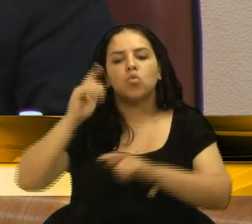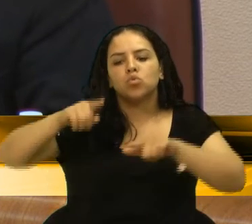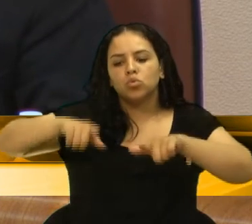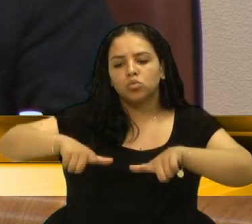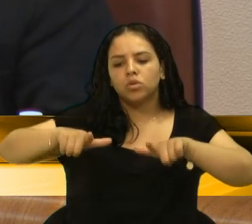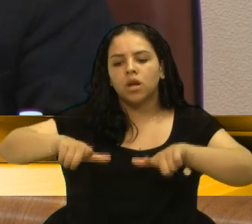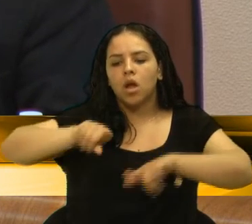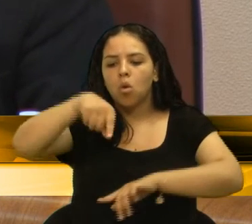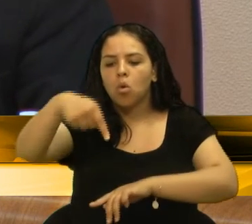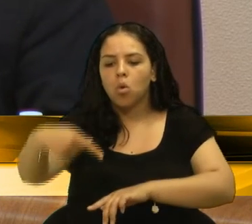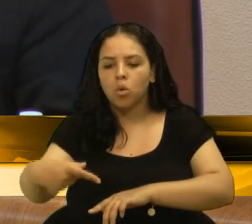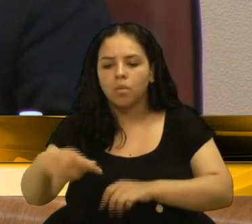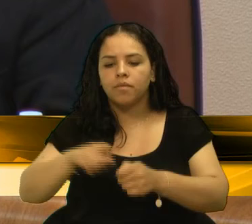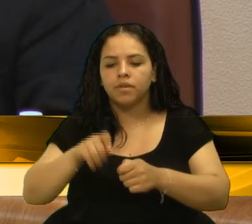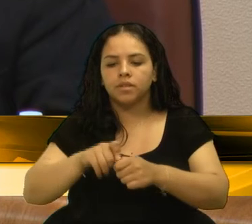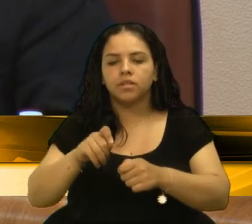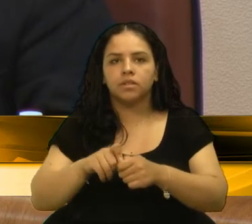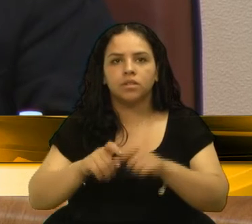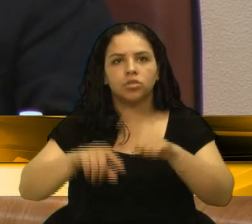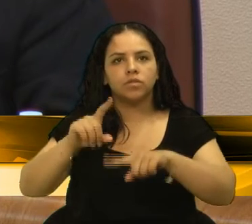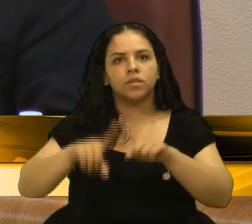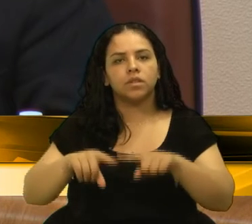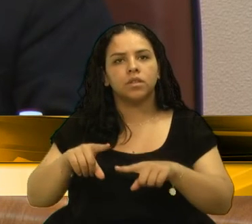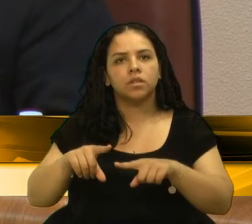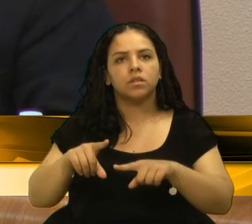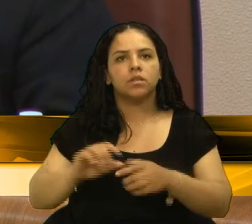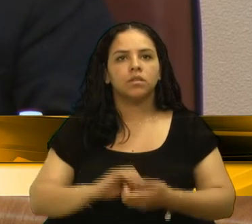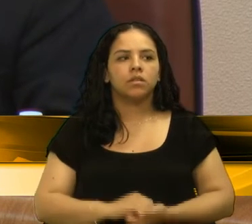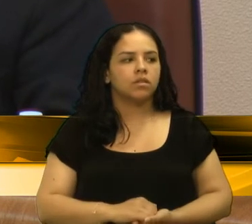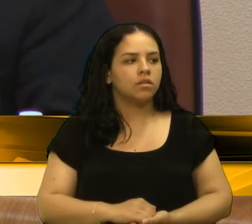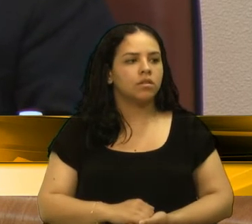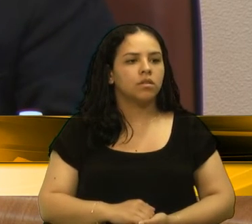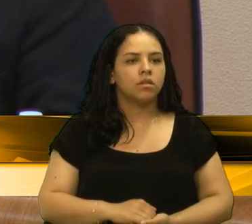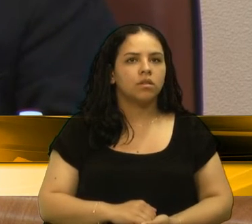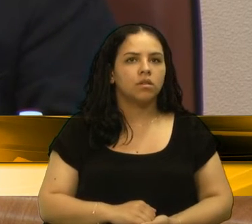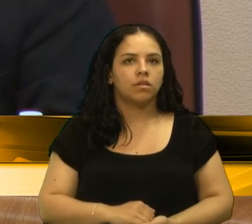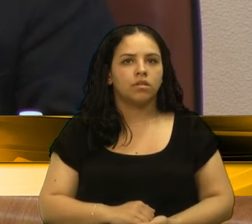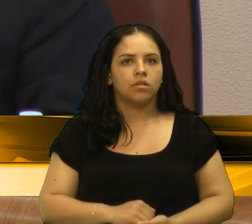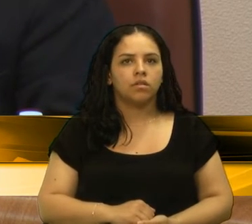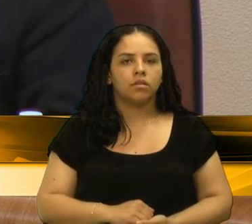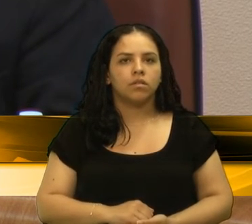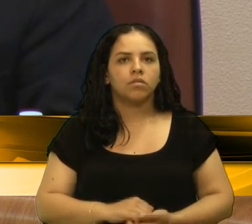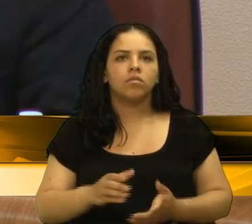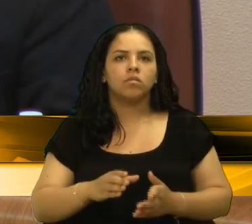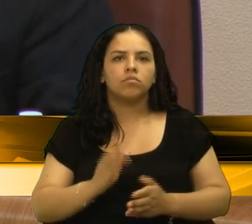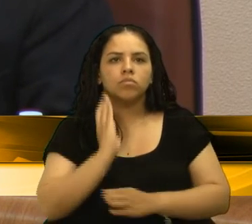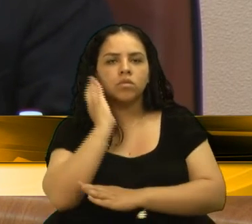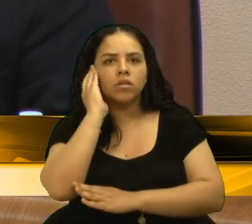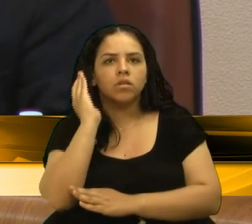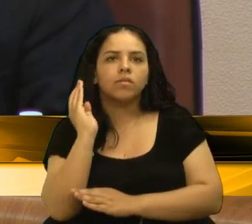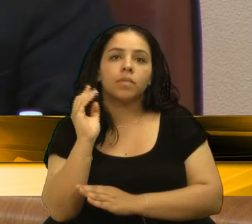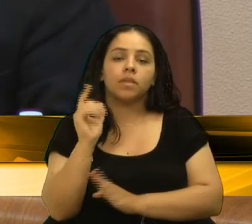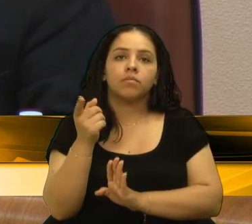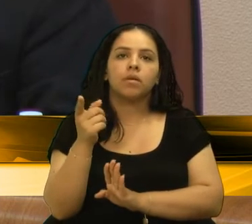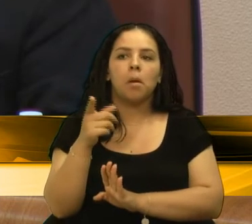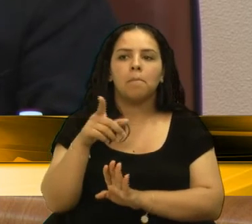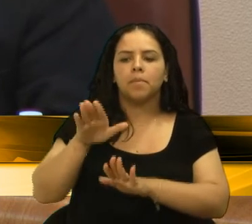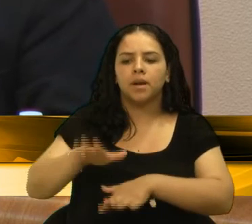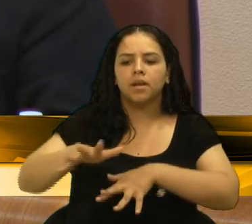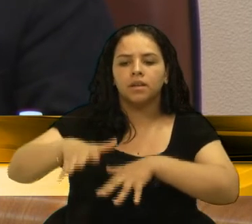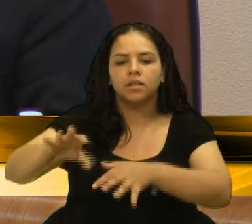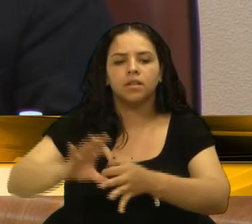para a realização do evento? Senhora Mirângela Rossi, foi Ordovás, Museu Ordovás. Doutora Cássia Kuhn, em relação ainda à parada livre,